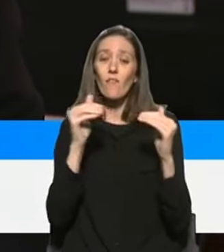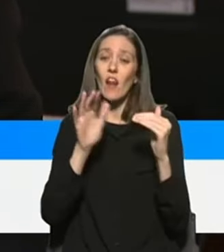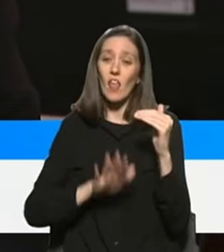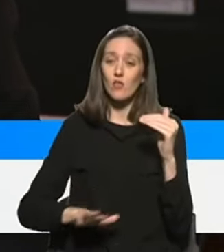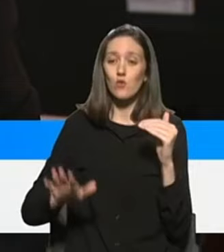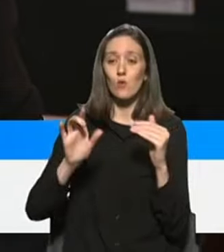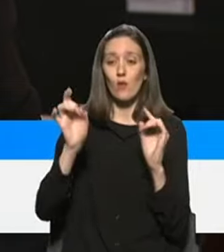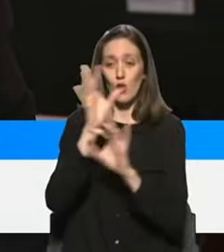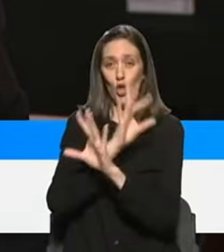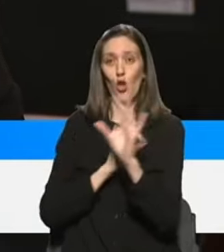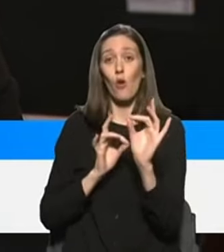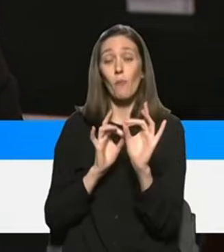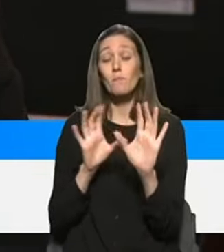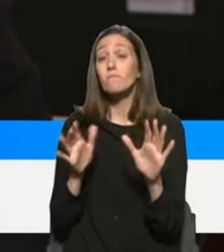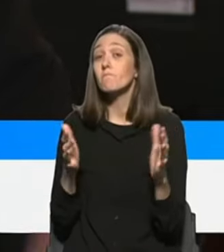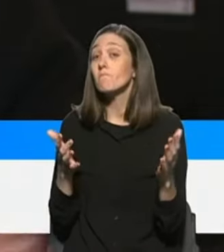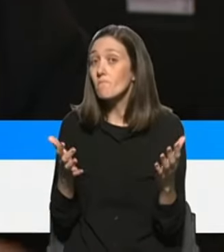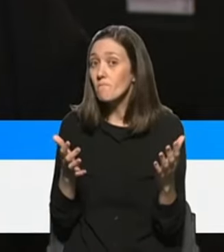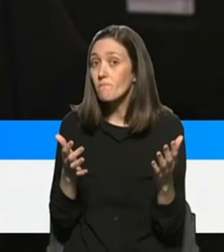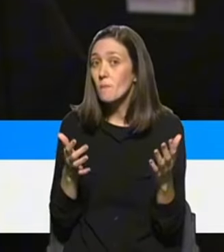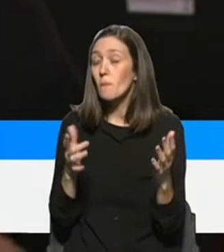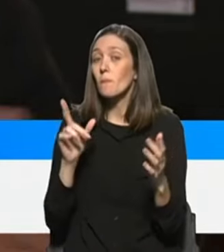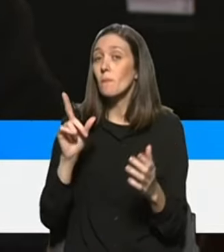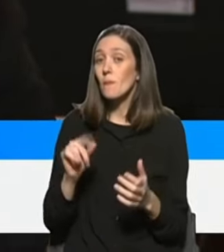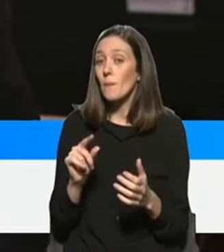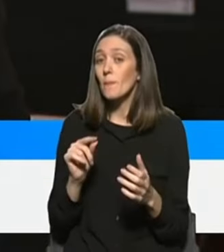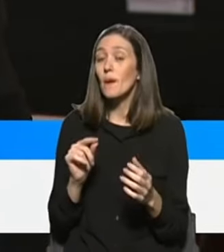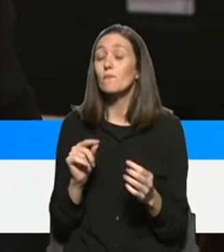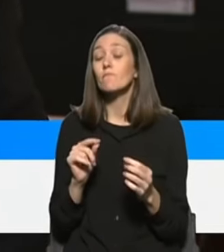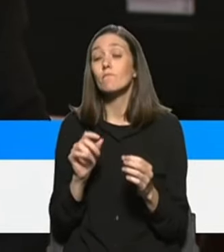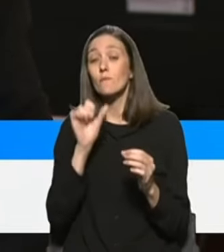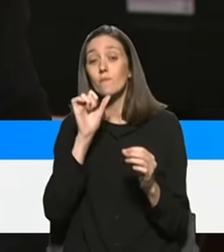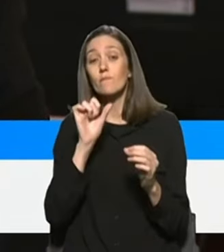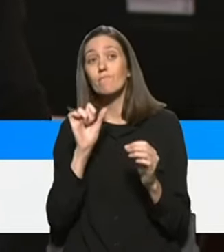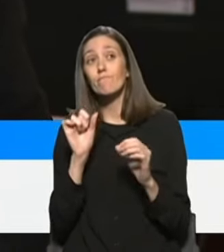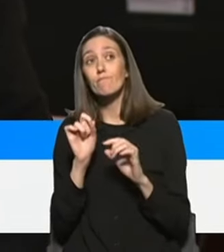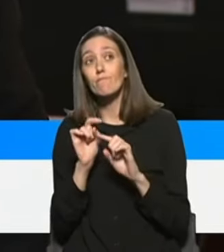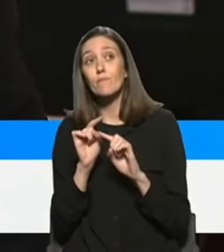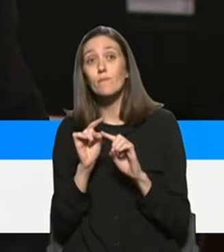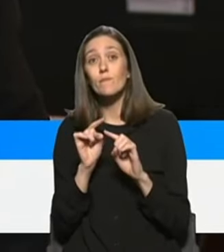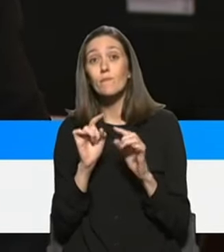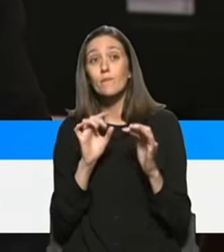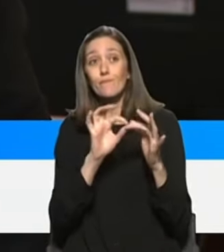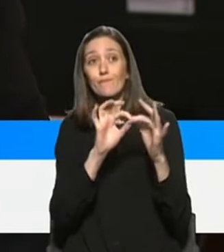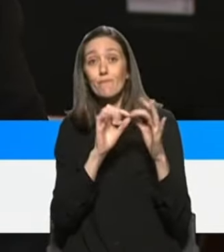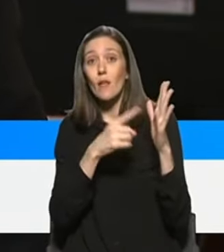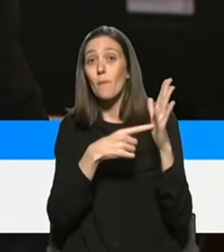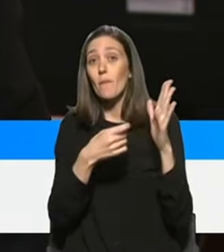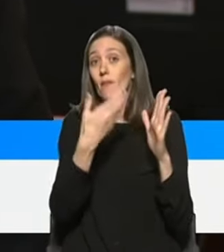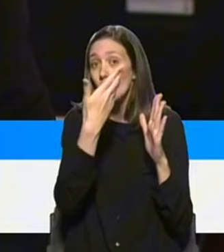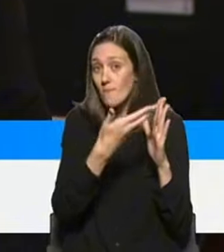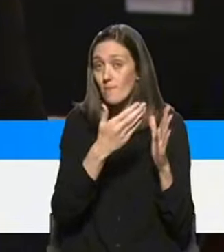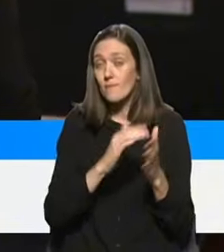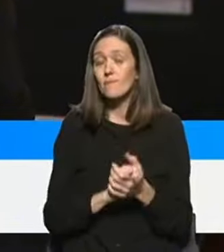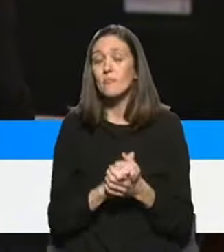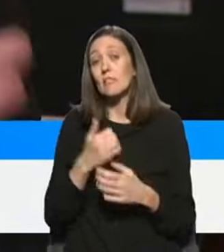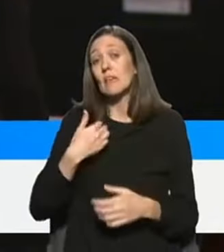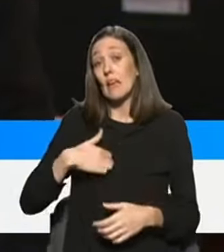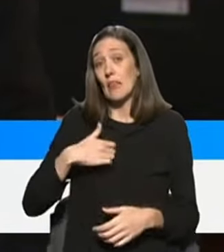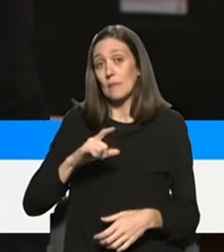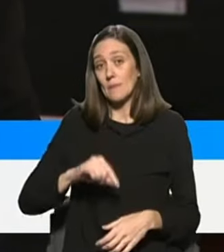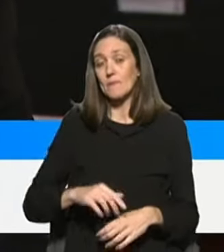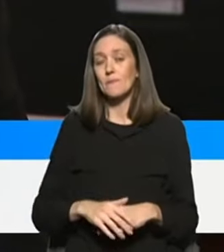e europeia, quiçá indo também, atravessando o Atlântico, indo também aos nossos parceiros dos Estados Unidos e do Canadá. Eu acho que